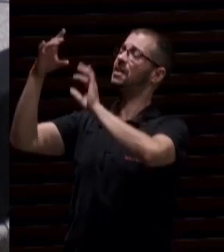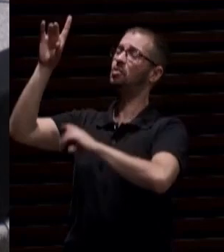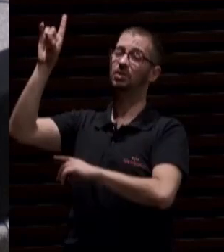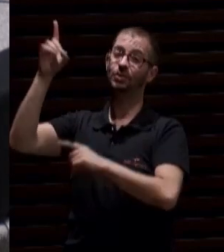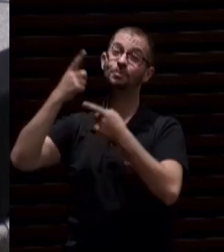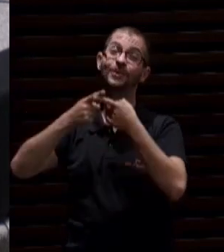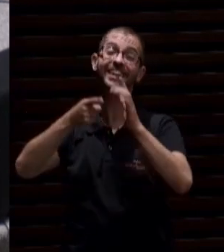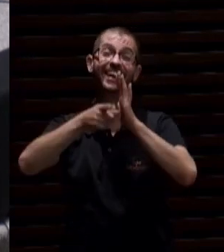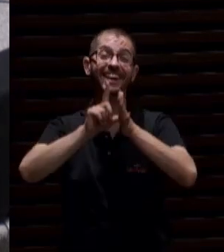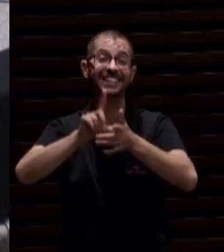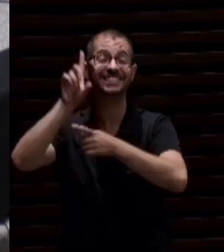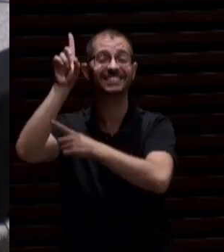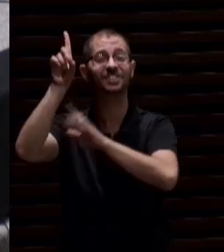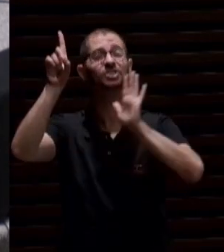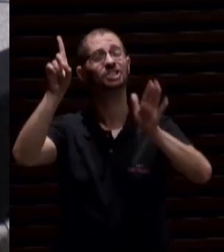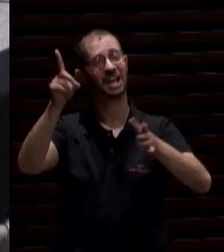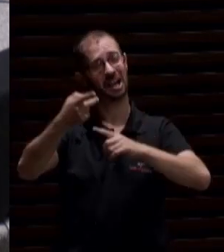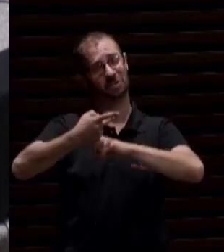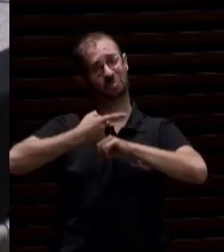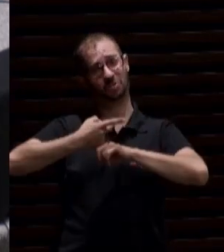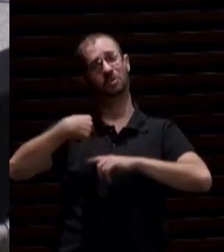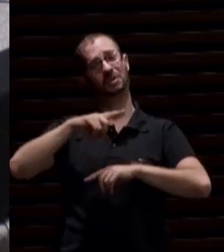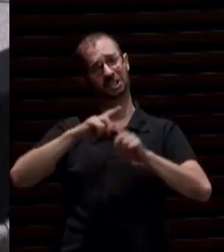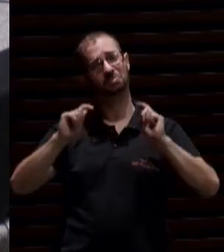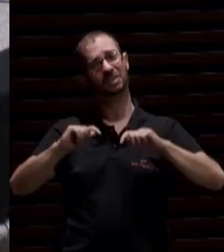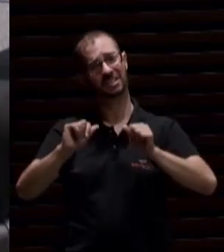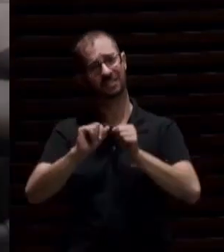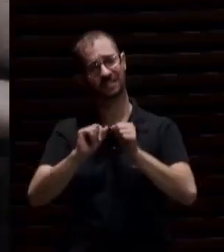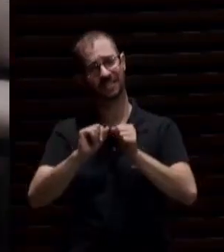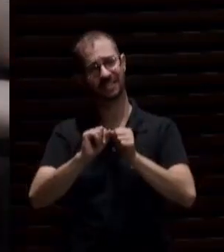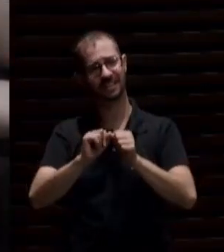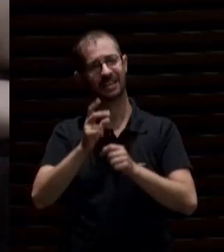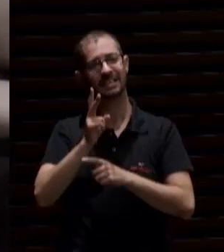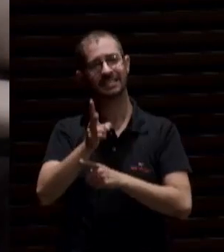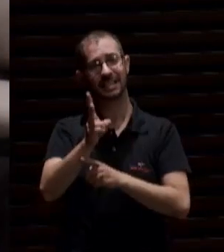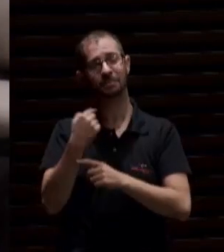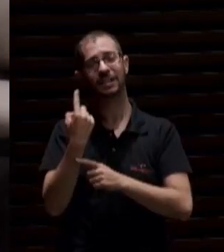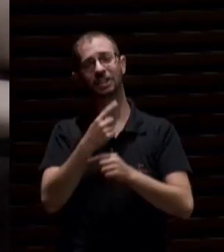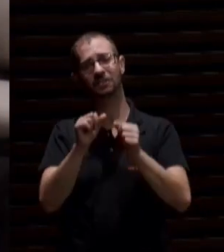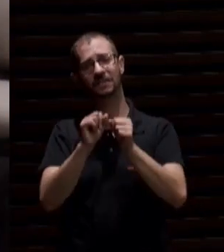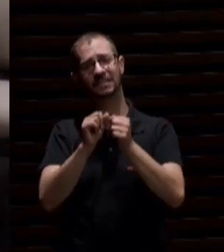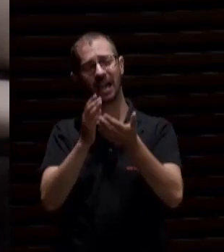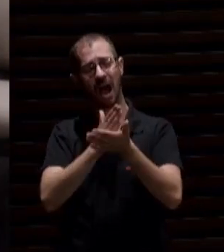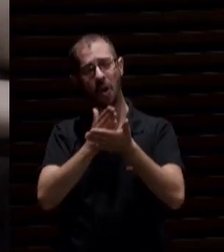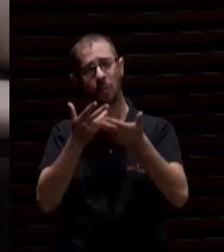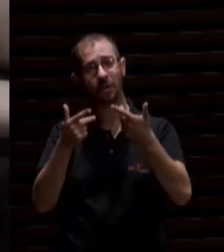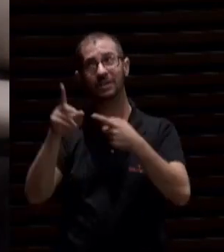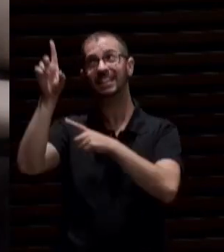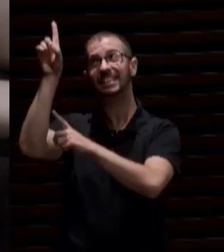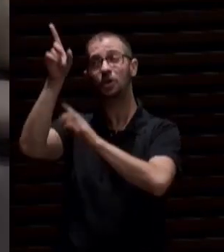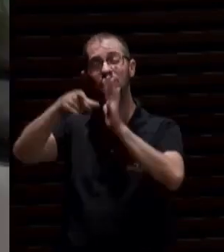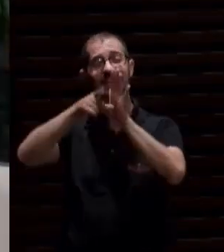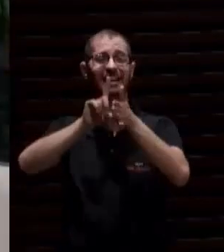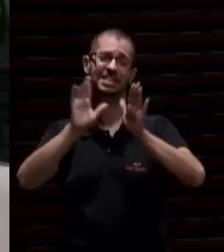ele mesmo já nos buscou para que nós pudéssemos fazer isso. Então, sempre que nós fizemos alguma coisa, é porque antes o Senhor já fez